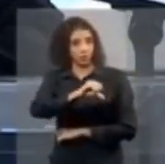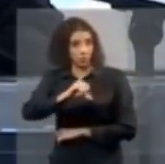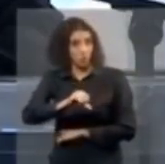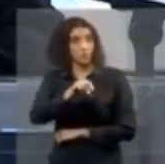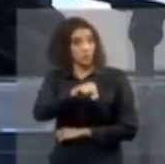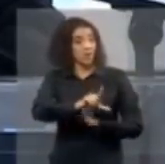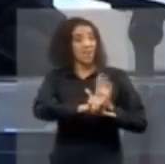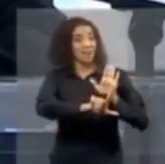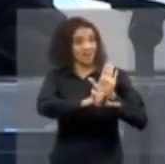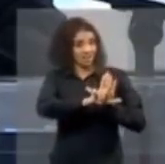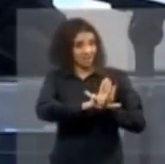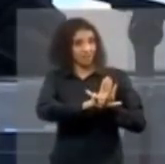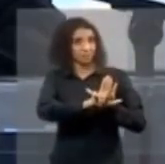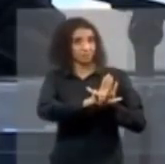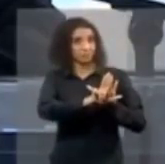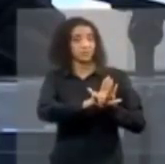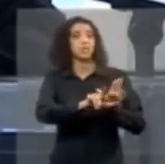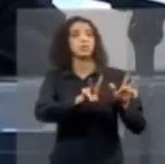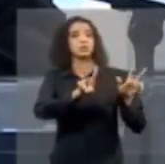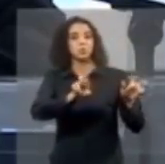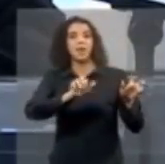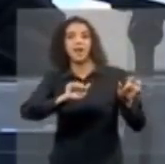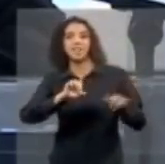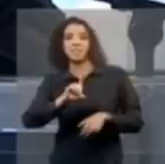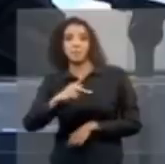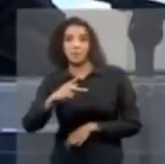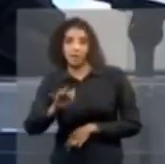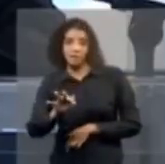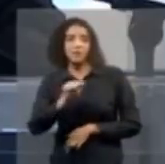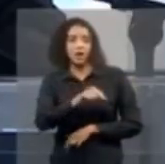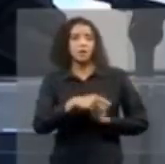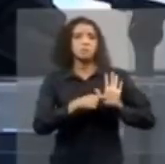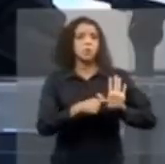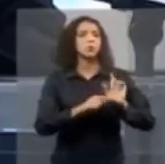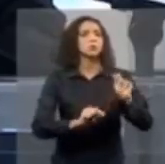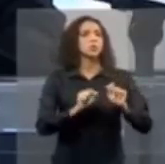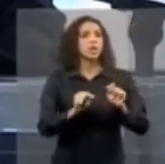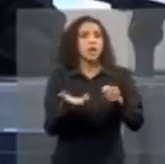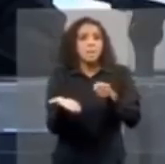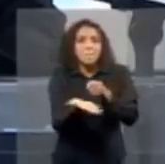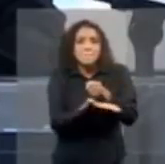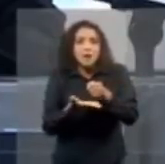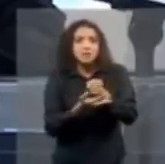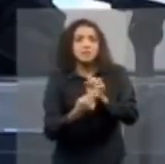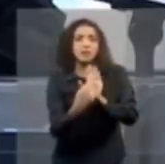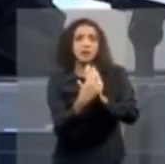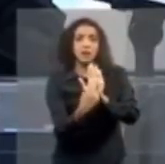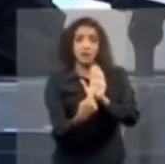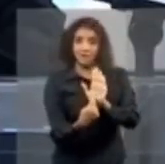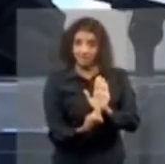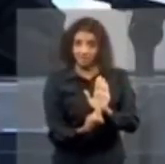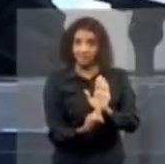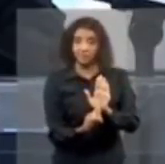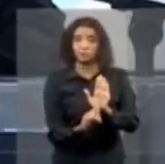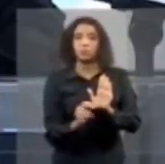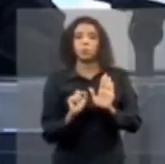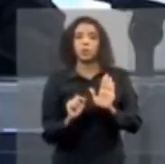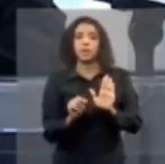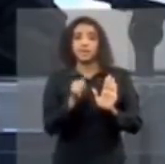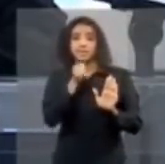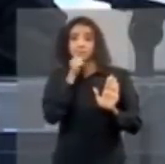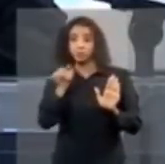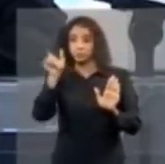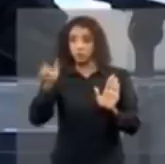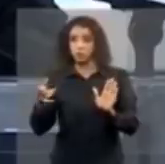9.882/99, que é a lei que rege as ADPFs, estabelece como requisito essencial para o processamento que